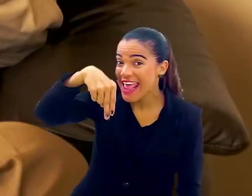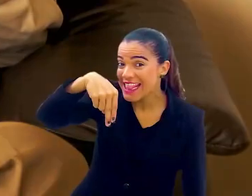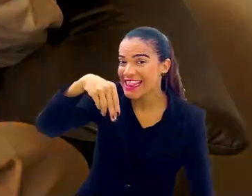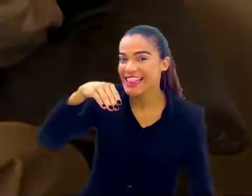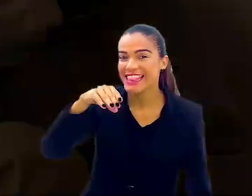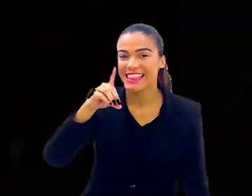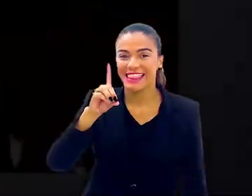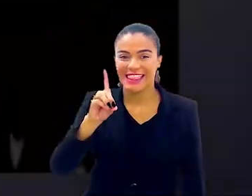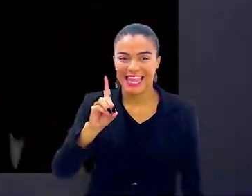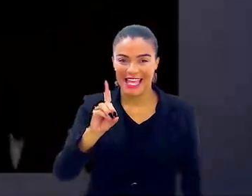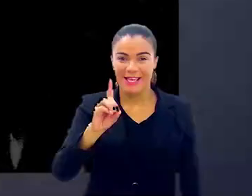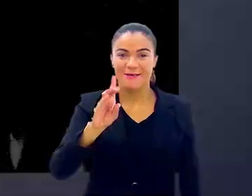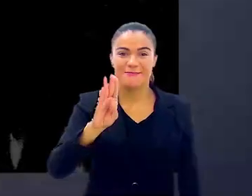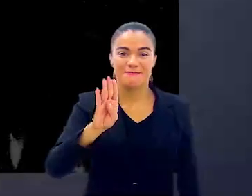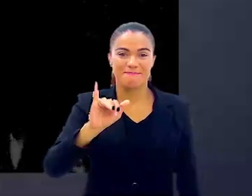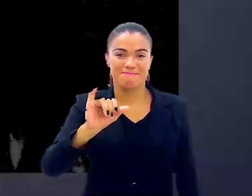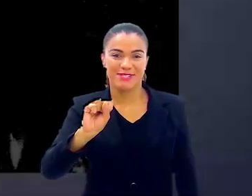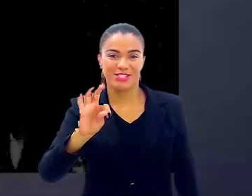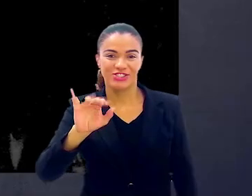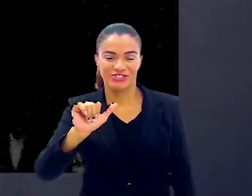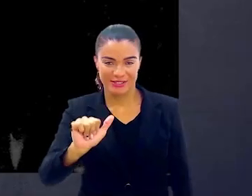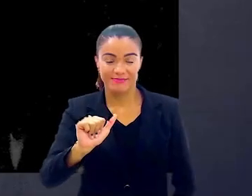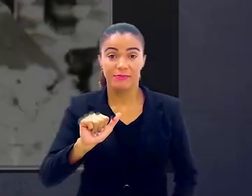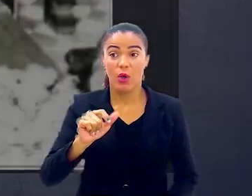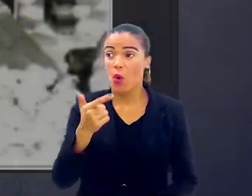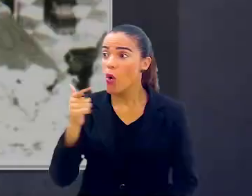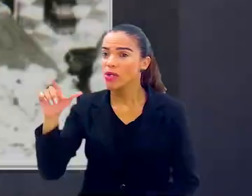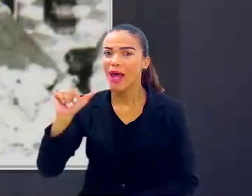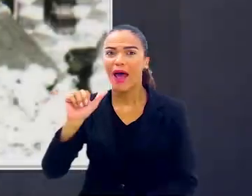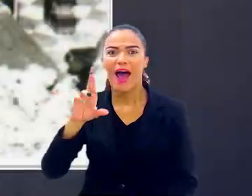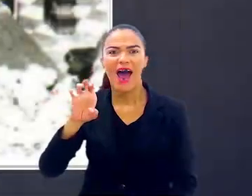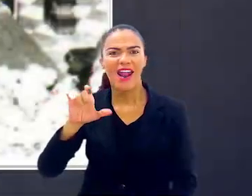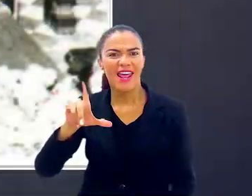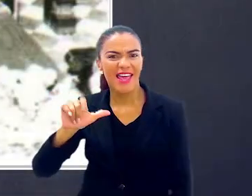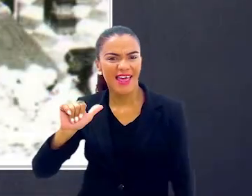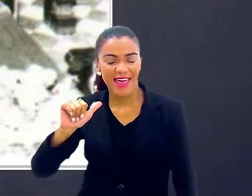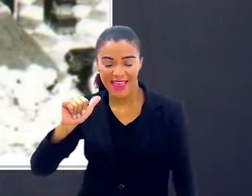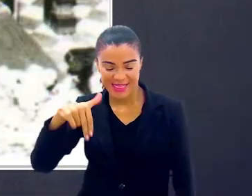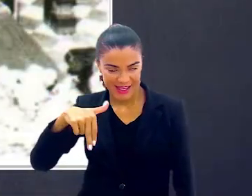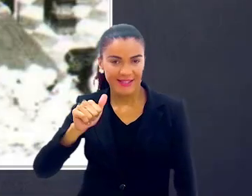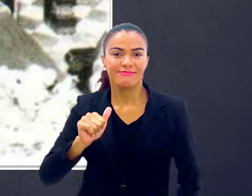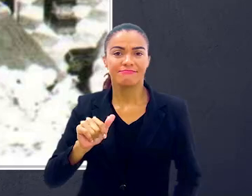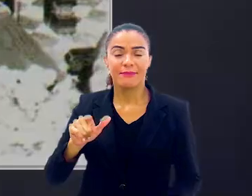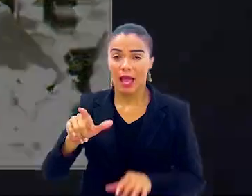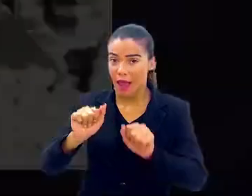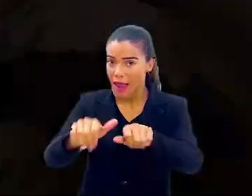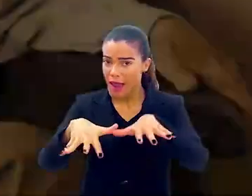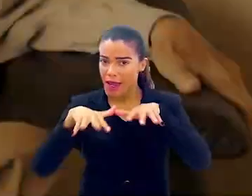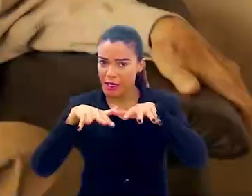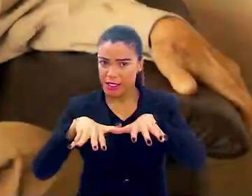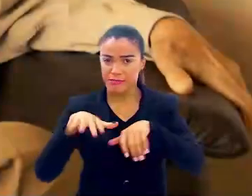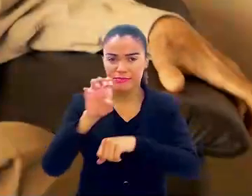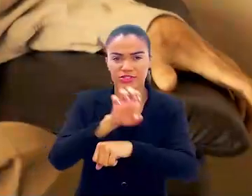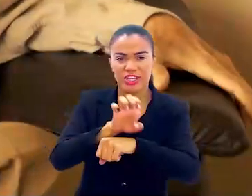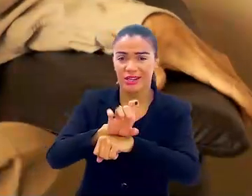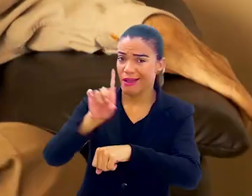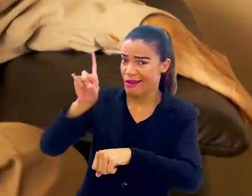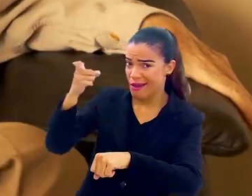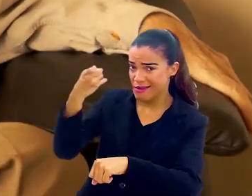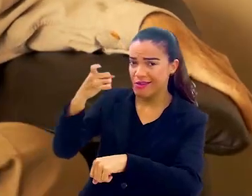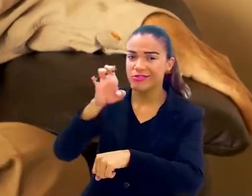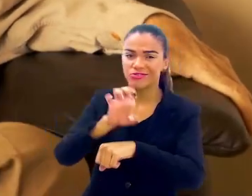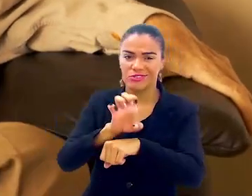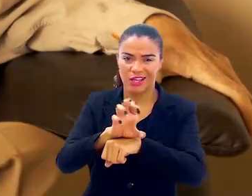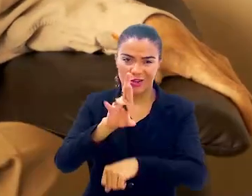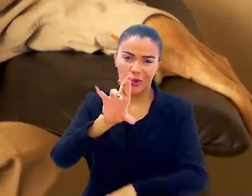MDBistas. E o resto era tudo arena. E como a Câmara Estadual do antigo